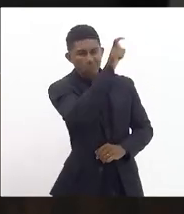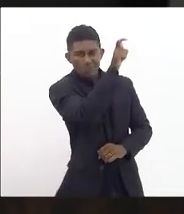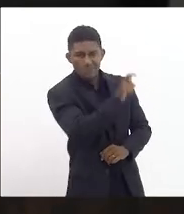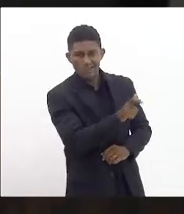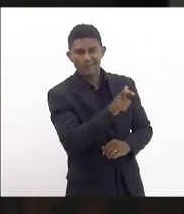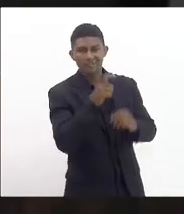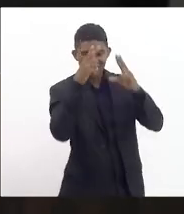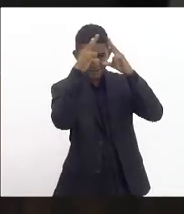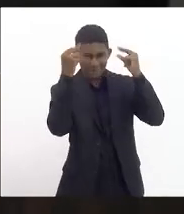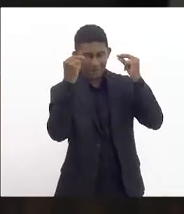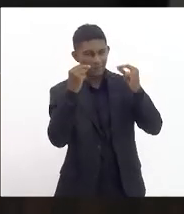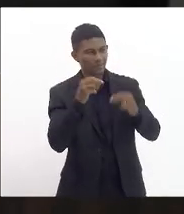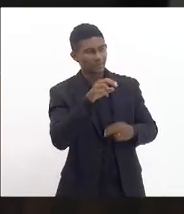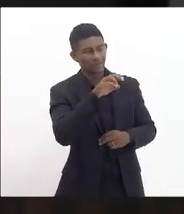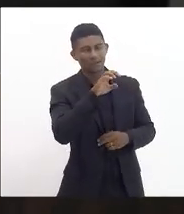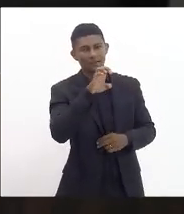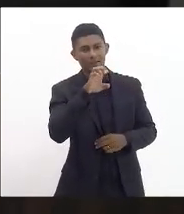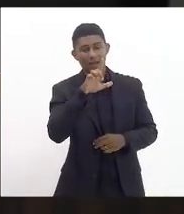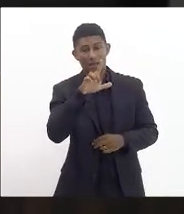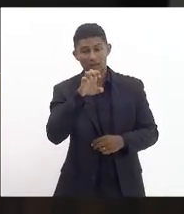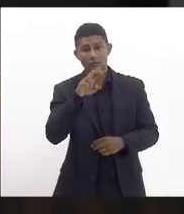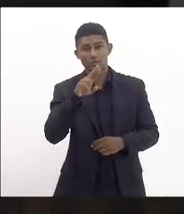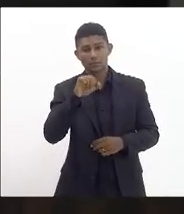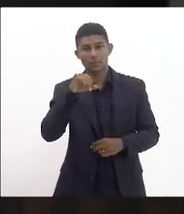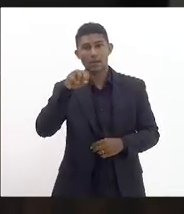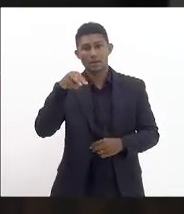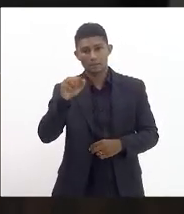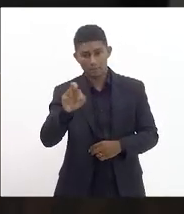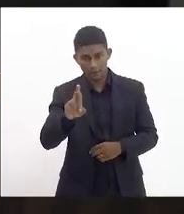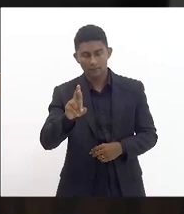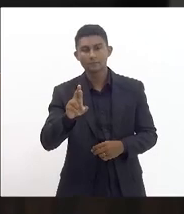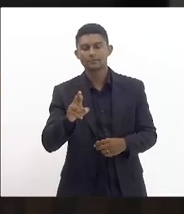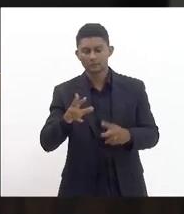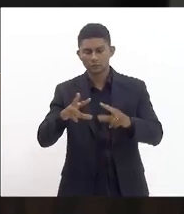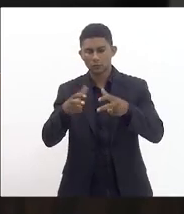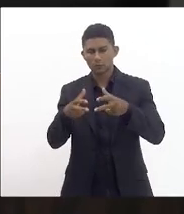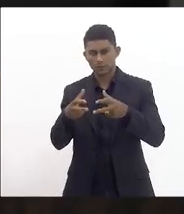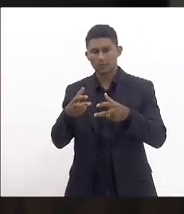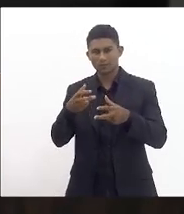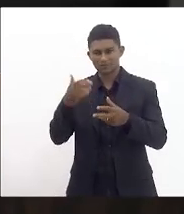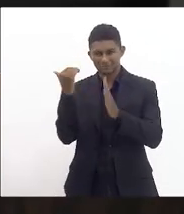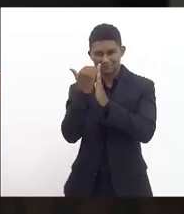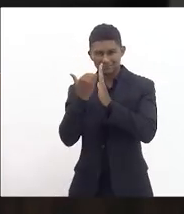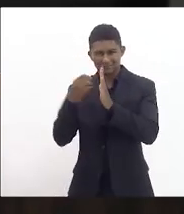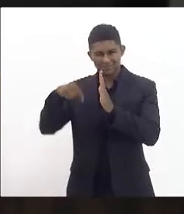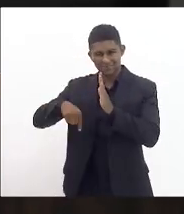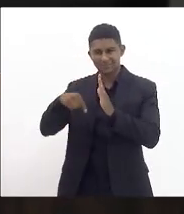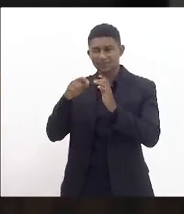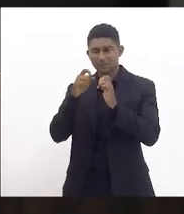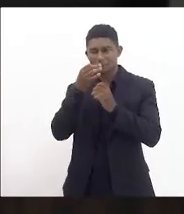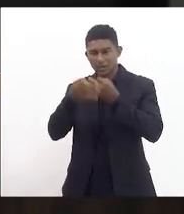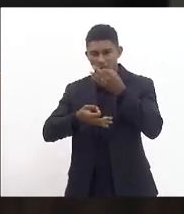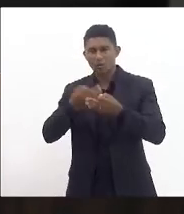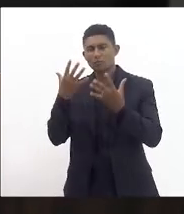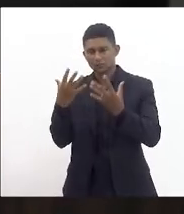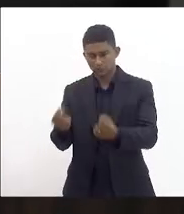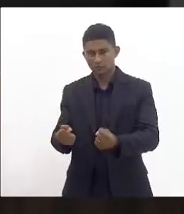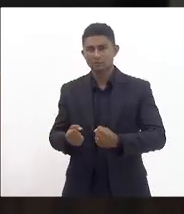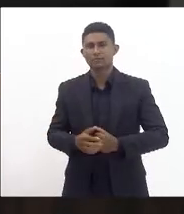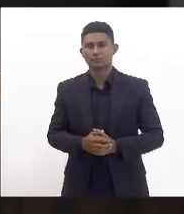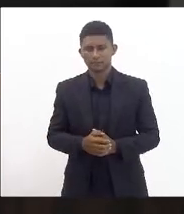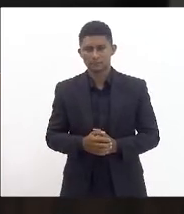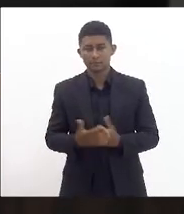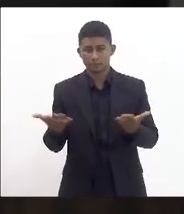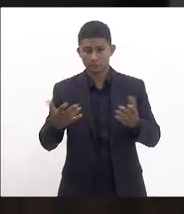Faustino Glicério. Parecida à Comissão de Normas Internas e Proporção Externa, favorável, deputado Rosenberg Reis. Projeto de resolução